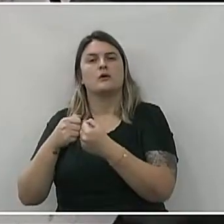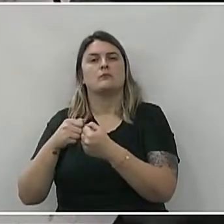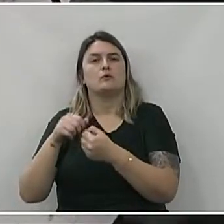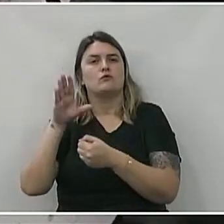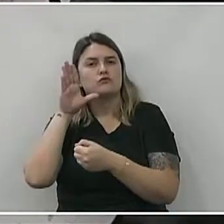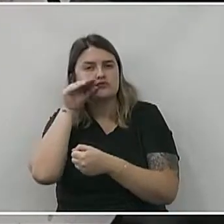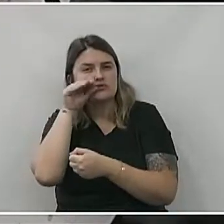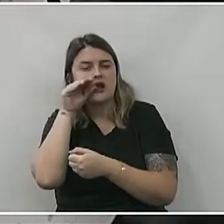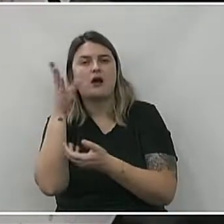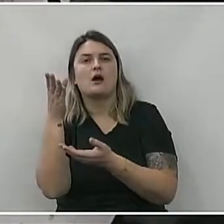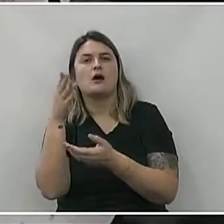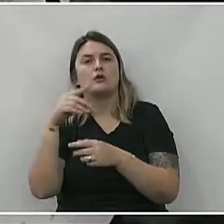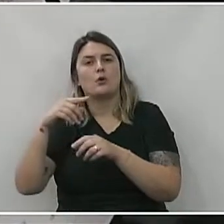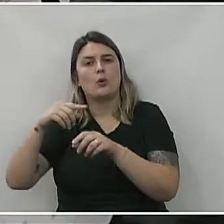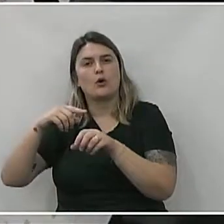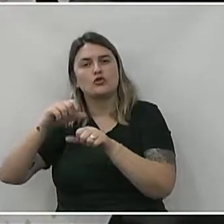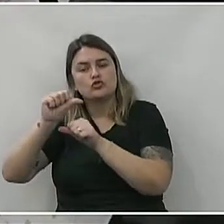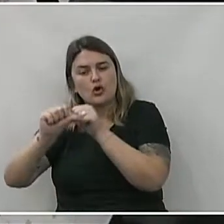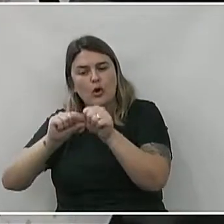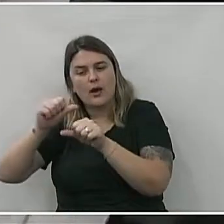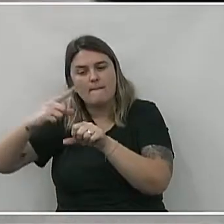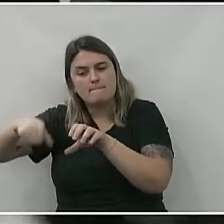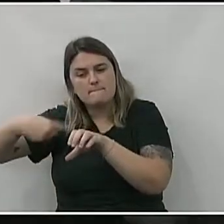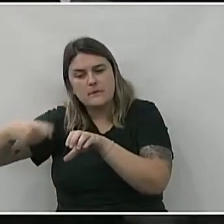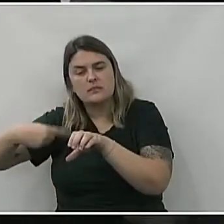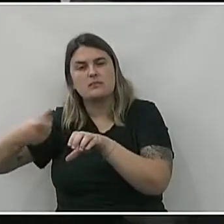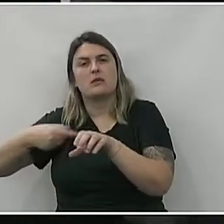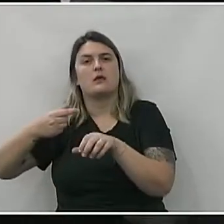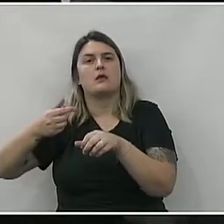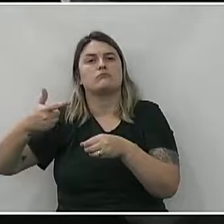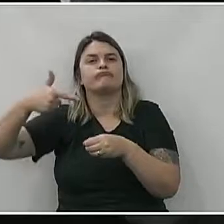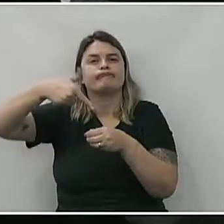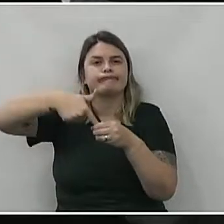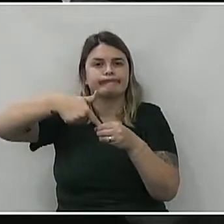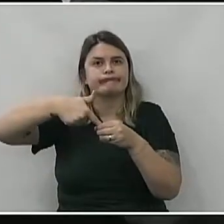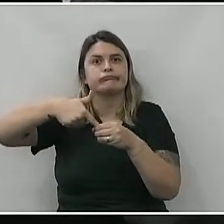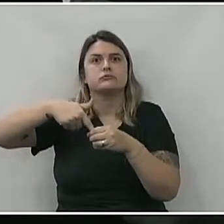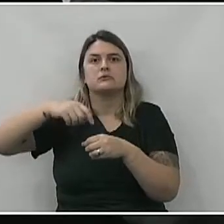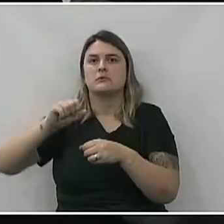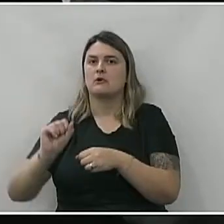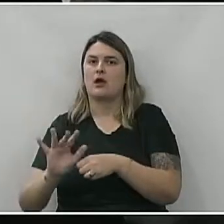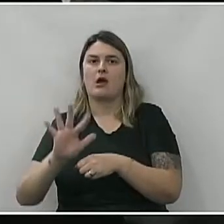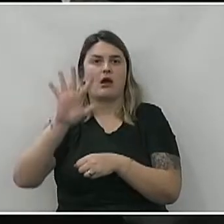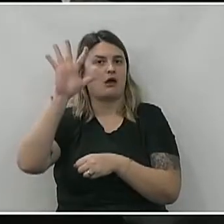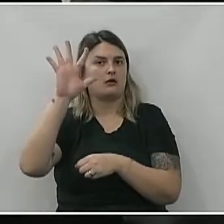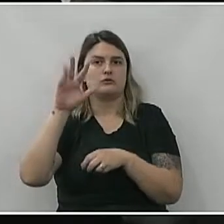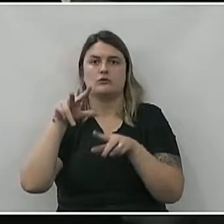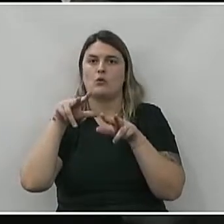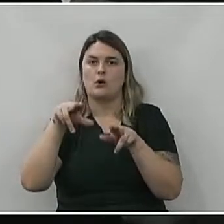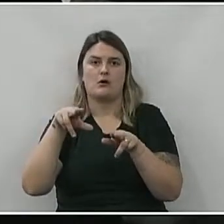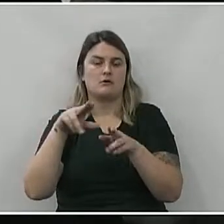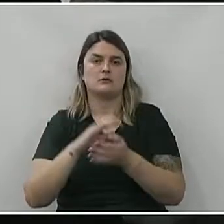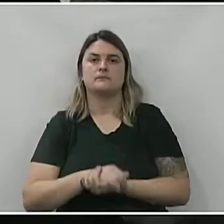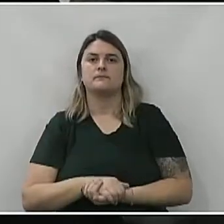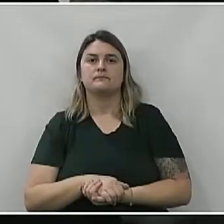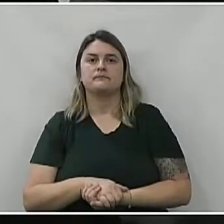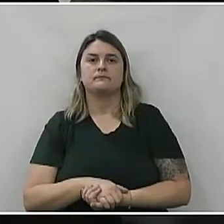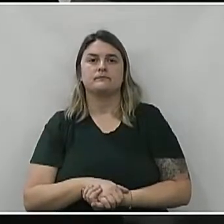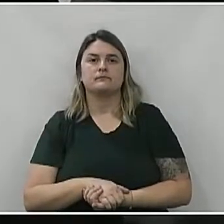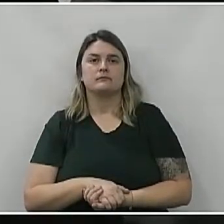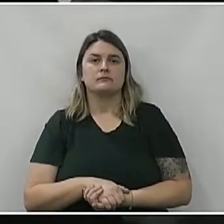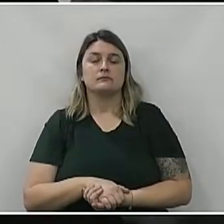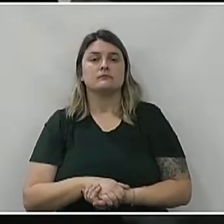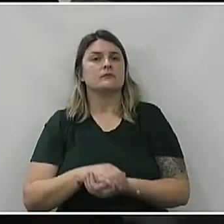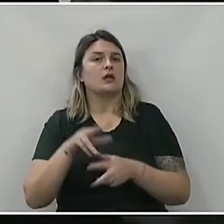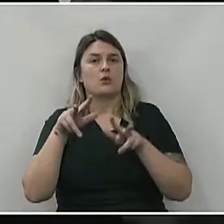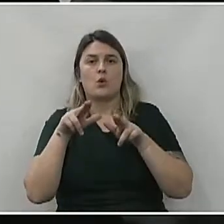obra, combustível, pneus, tiveram reajustes constantes e significativos. O mesmo ocorrendo com